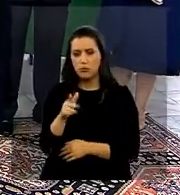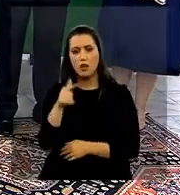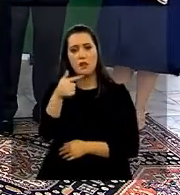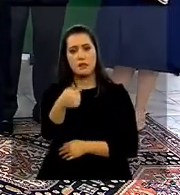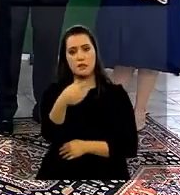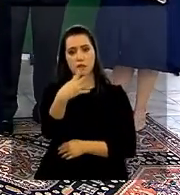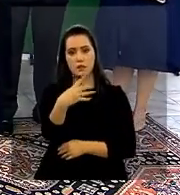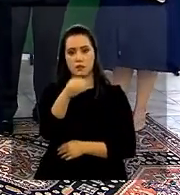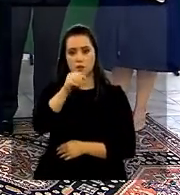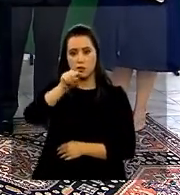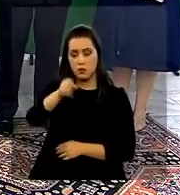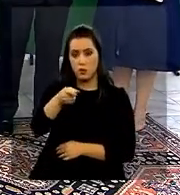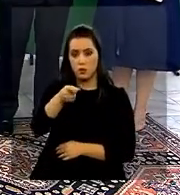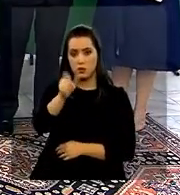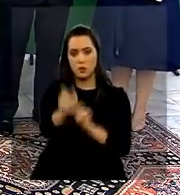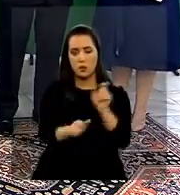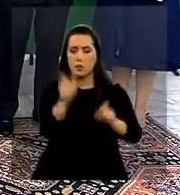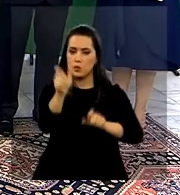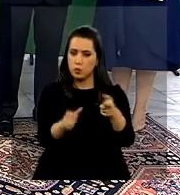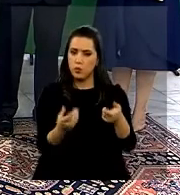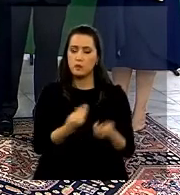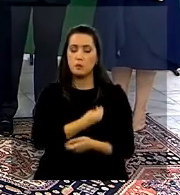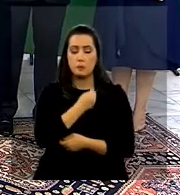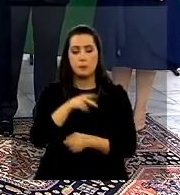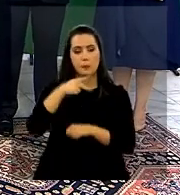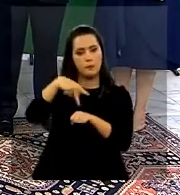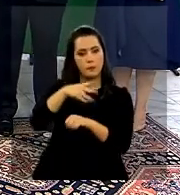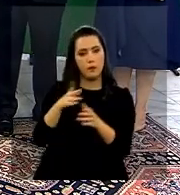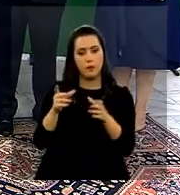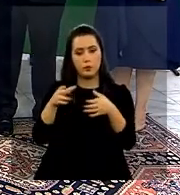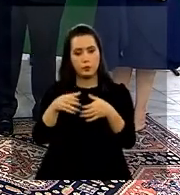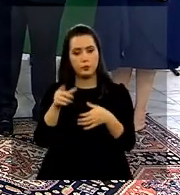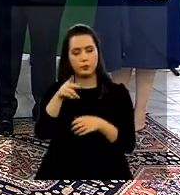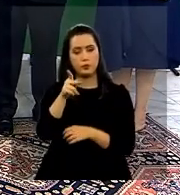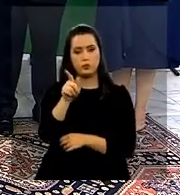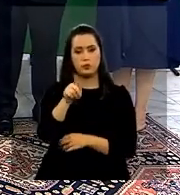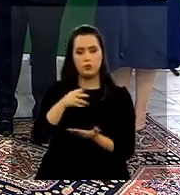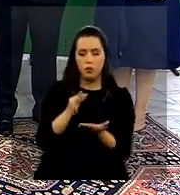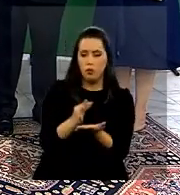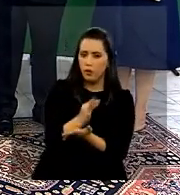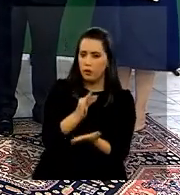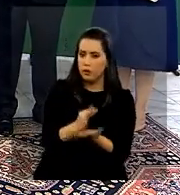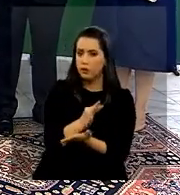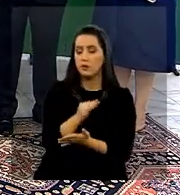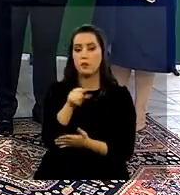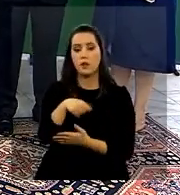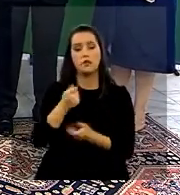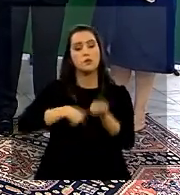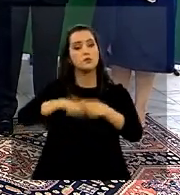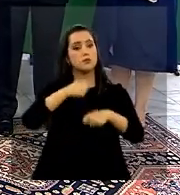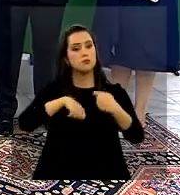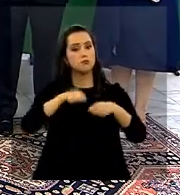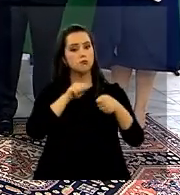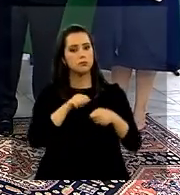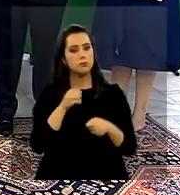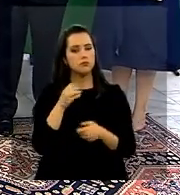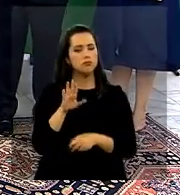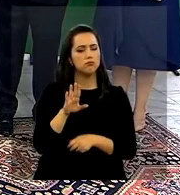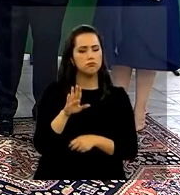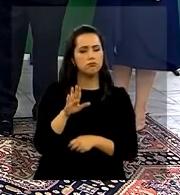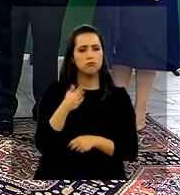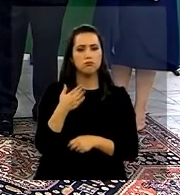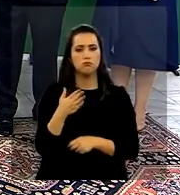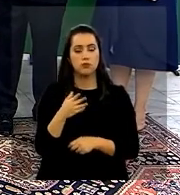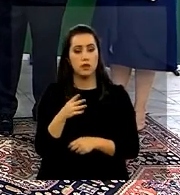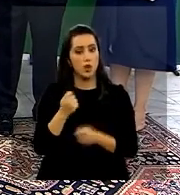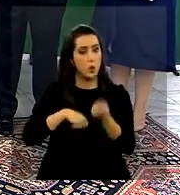mil habitantes e a Guiana tem uma economia